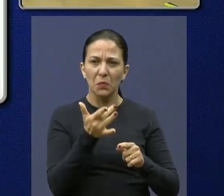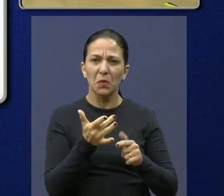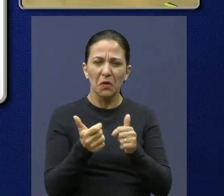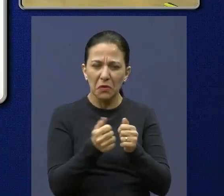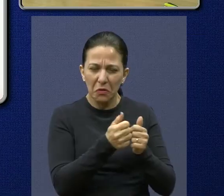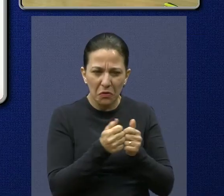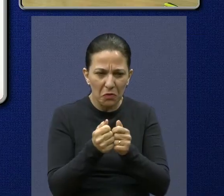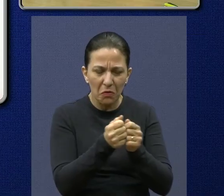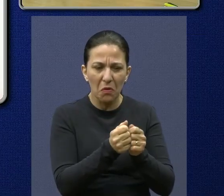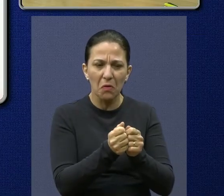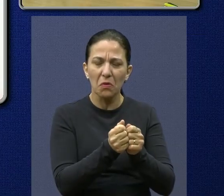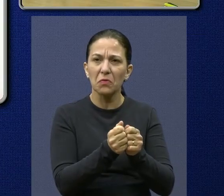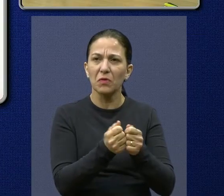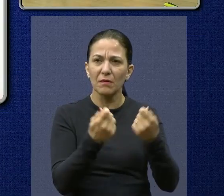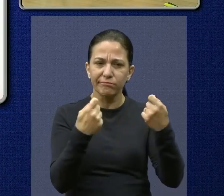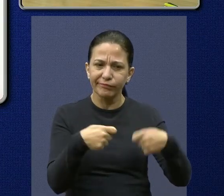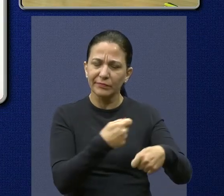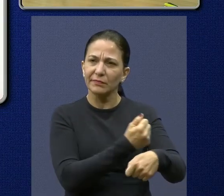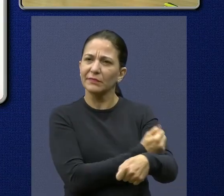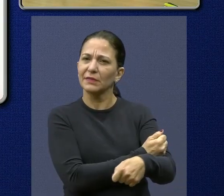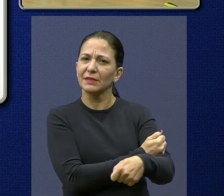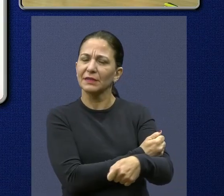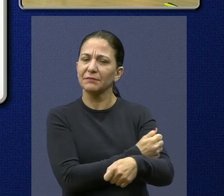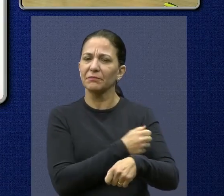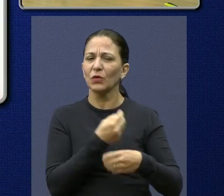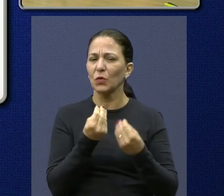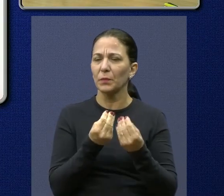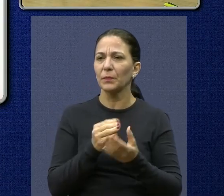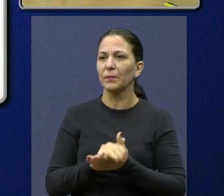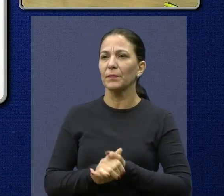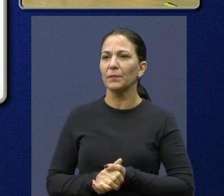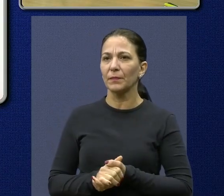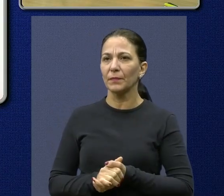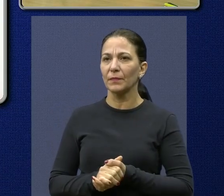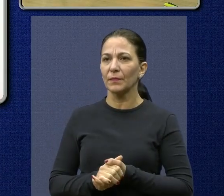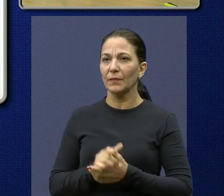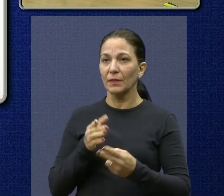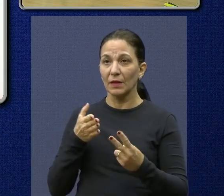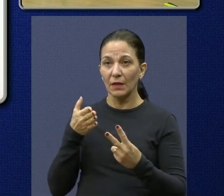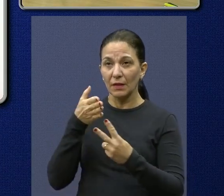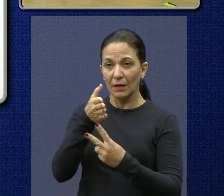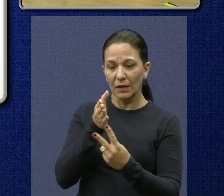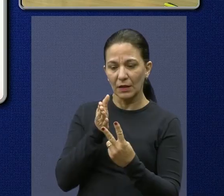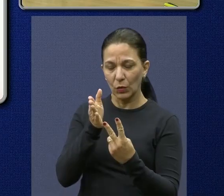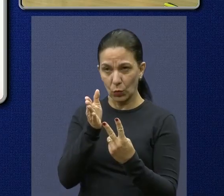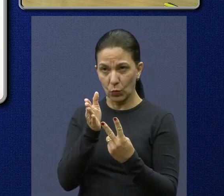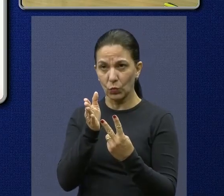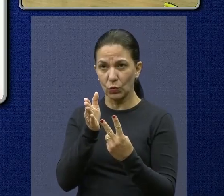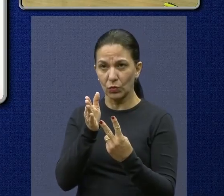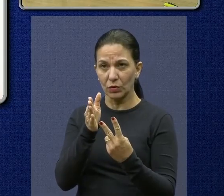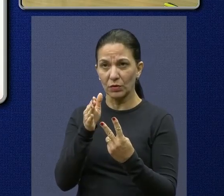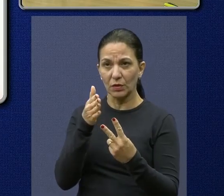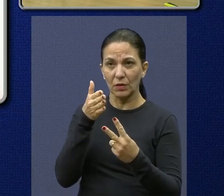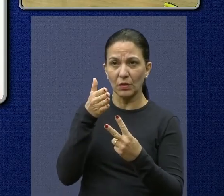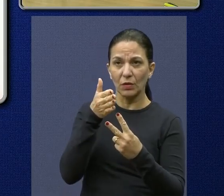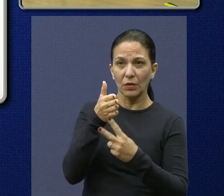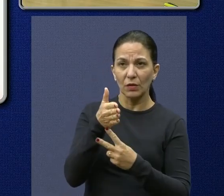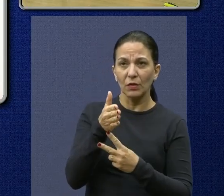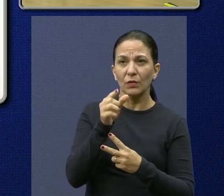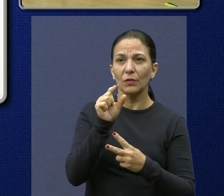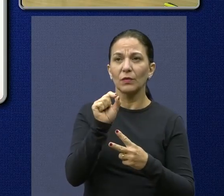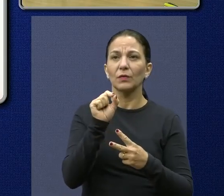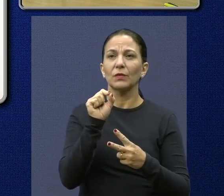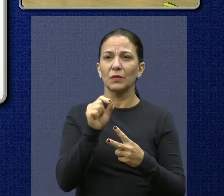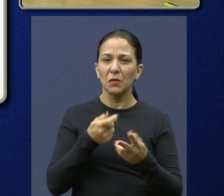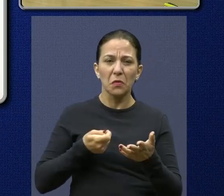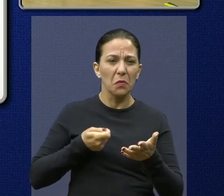O nosso ambulatório, ele tem um braço chamado também o AMIT, que é para os transtornos do impulso. Então,